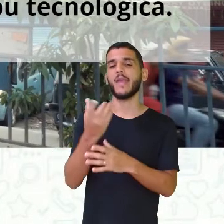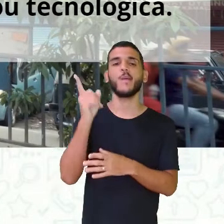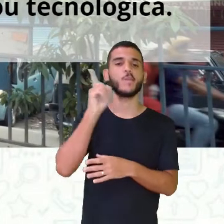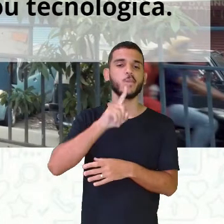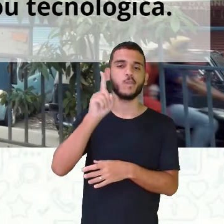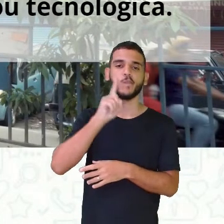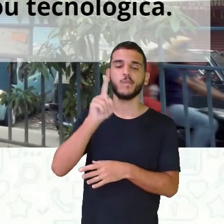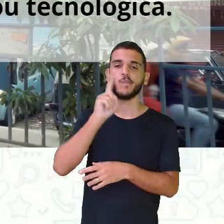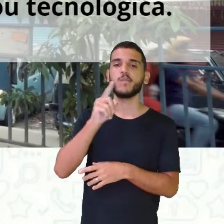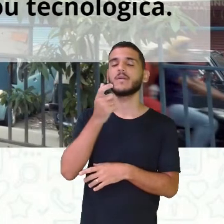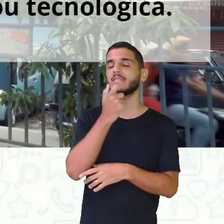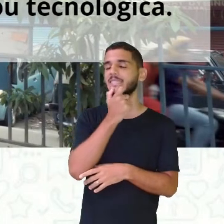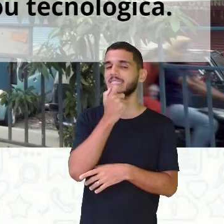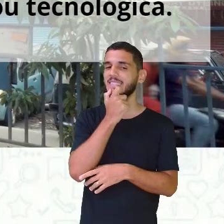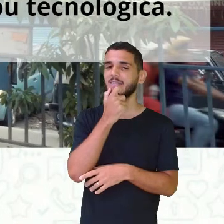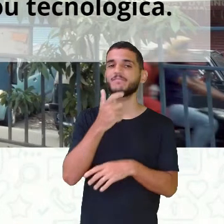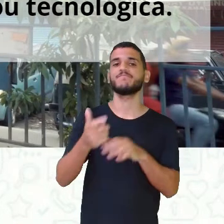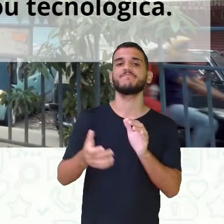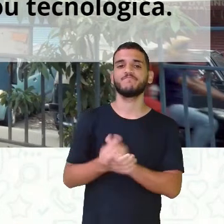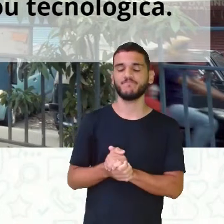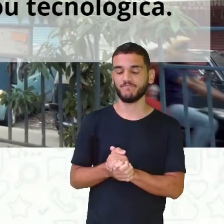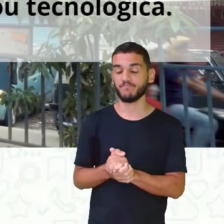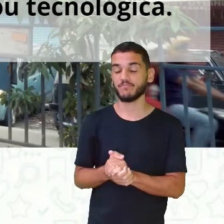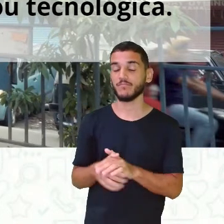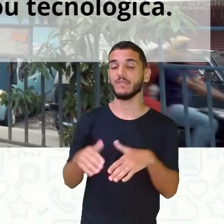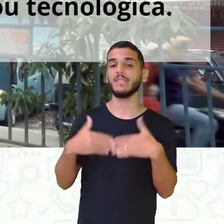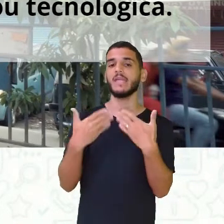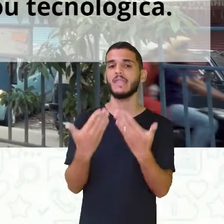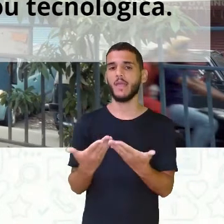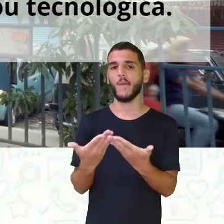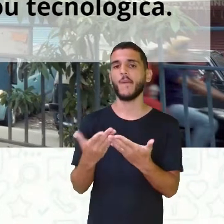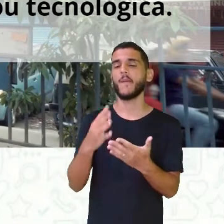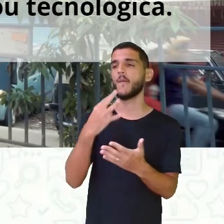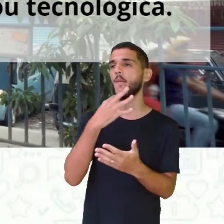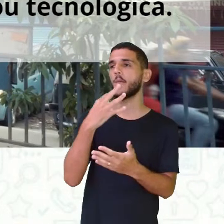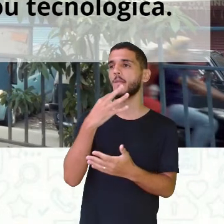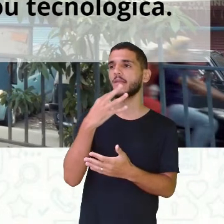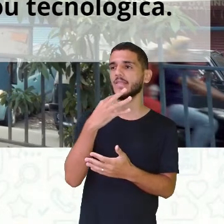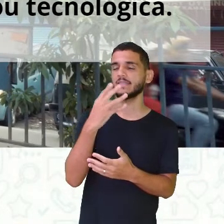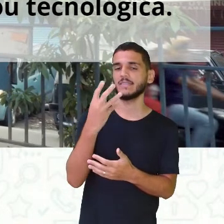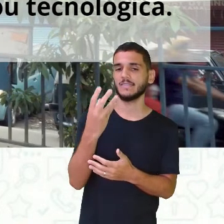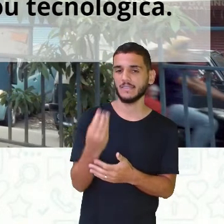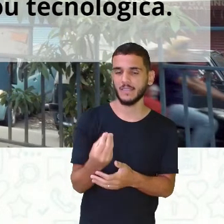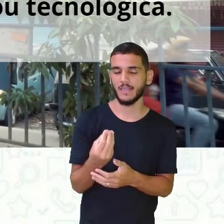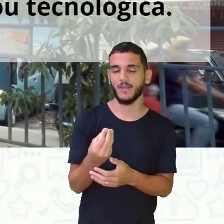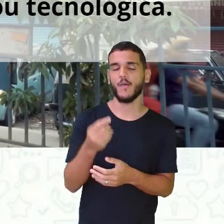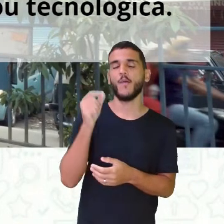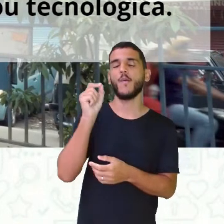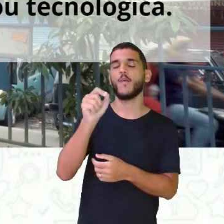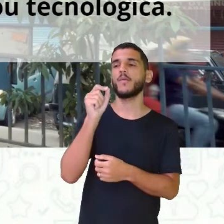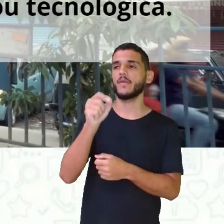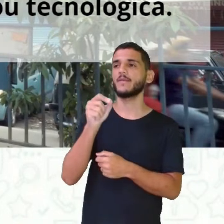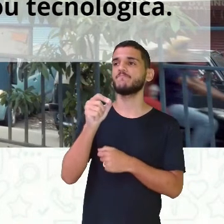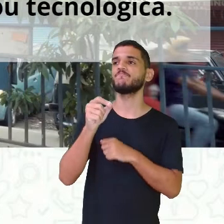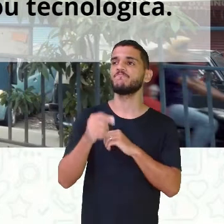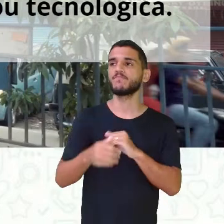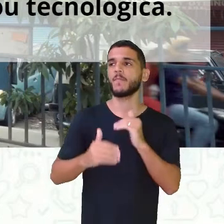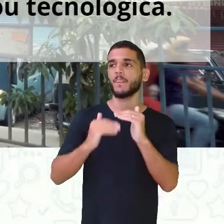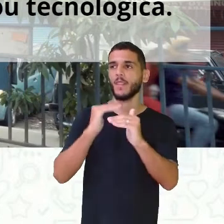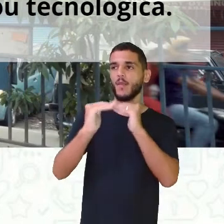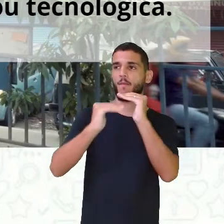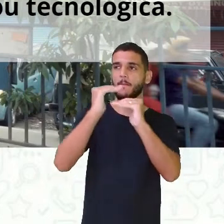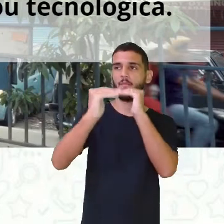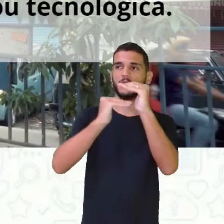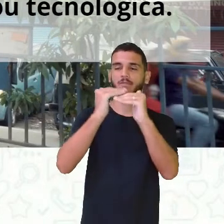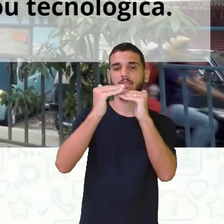pretende compreender o universo sonoro que nos rodeia. Então, a gente está imerso, como eu já tinha dito,